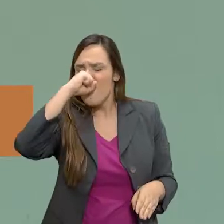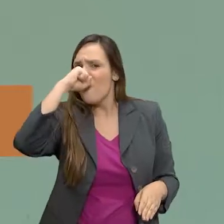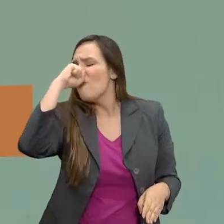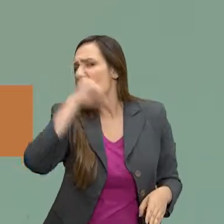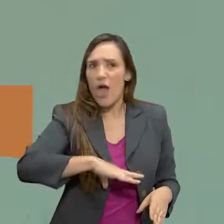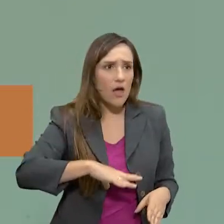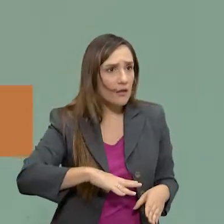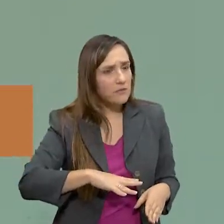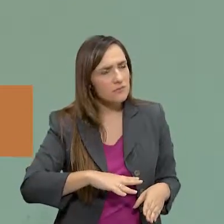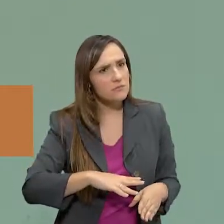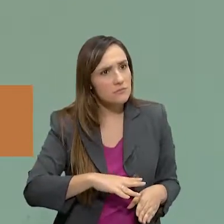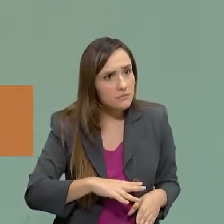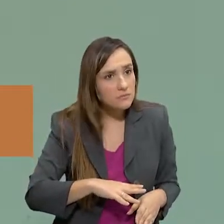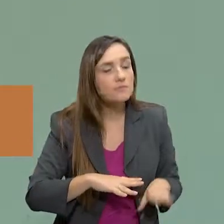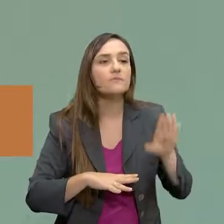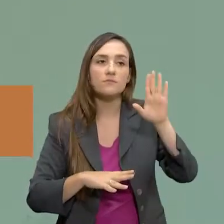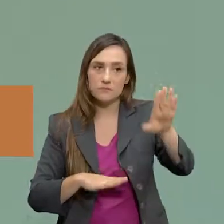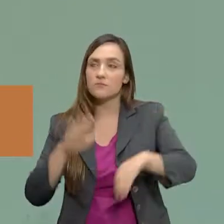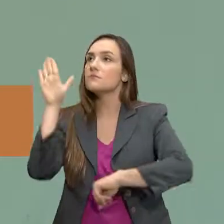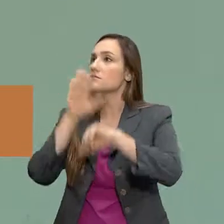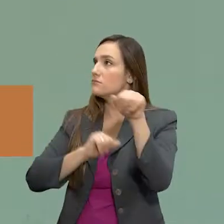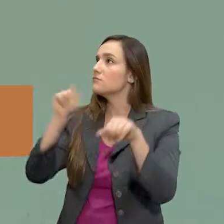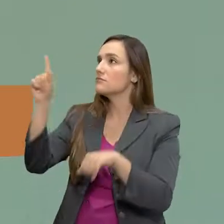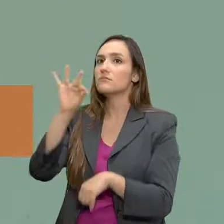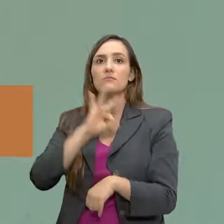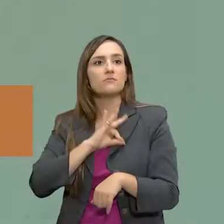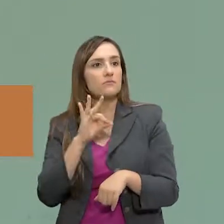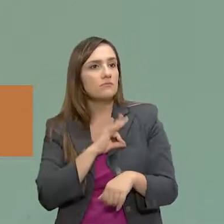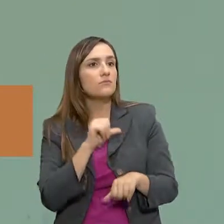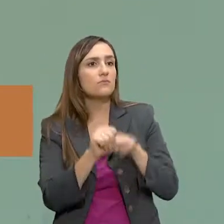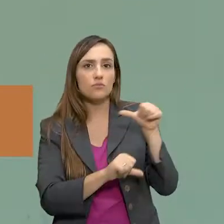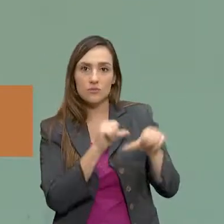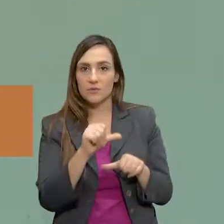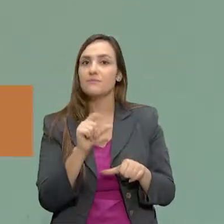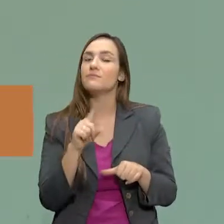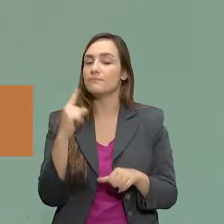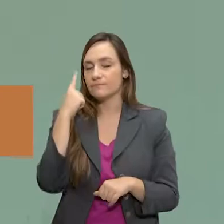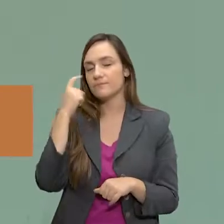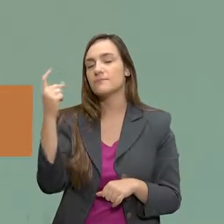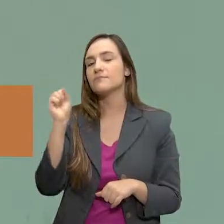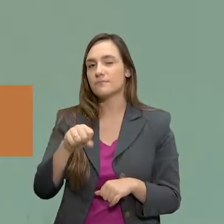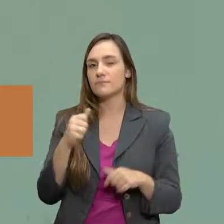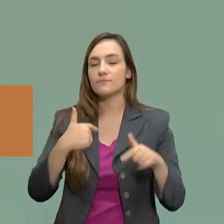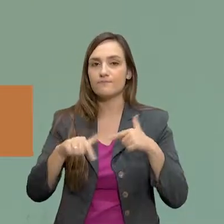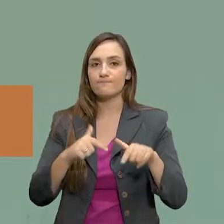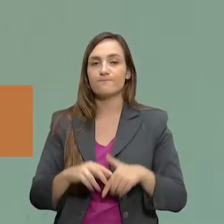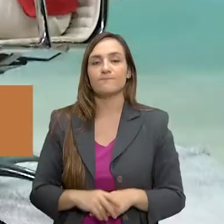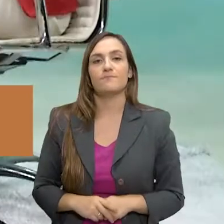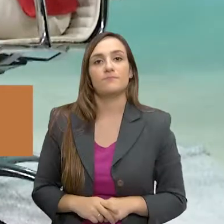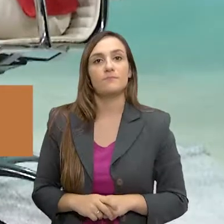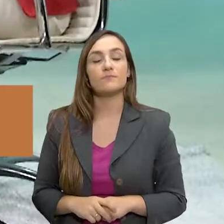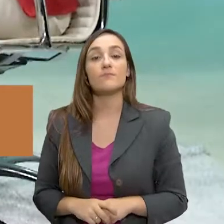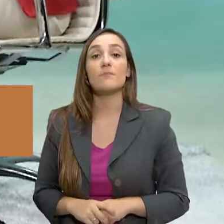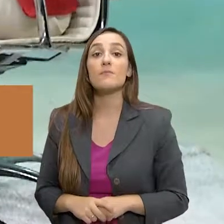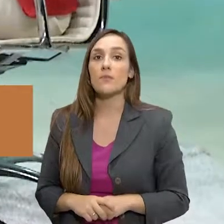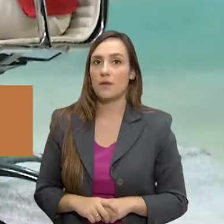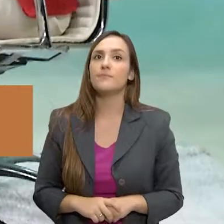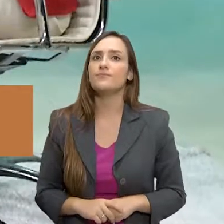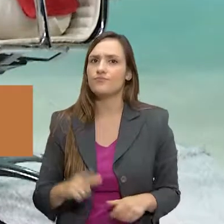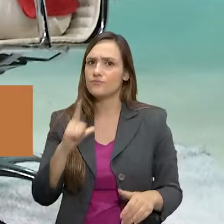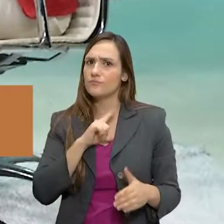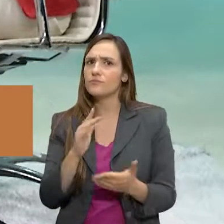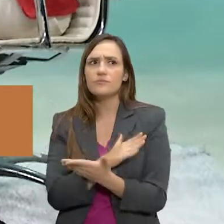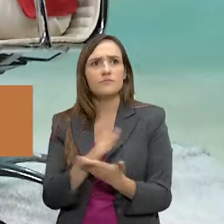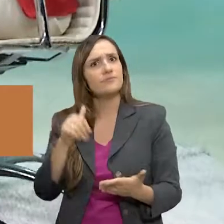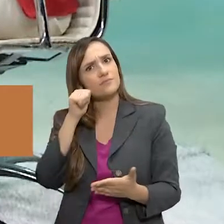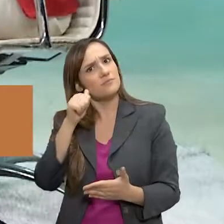situação de extrema violência doméstica e que a gente conseguiu acionar a rede e modificar essa situação. Então, foi bem interessante esse trabalho. Muitas